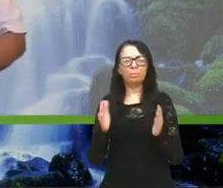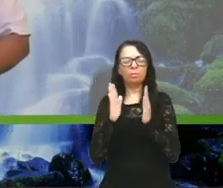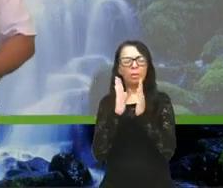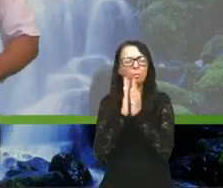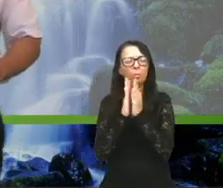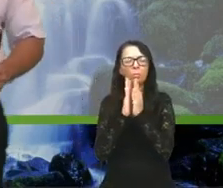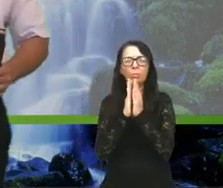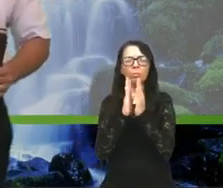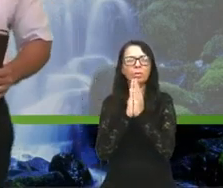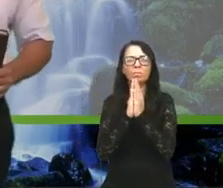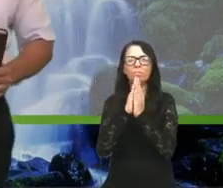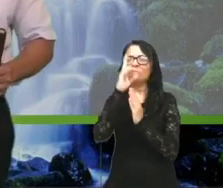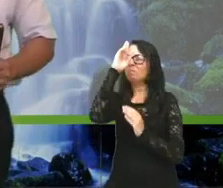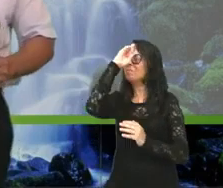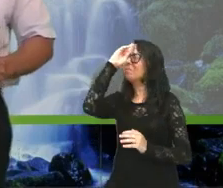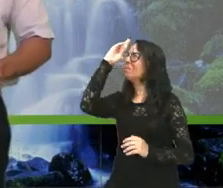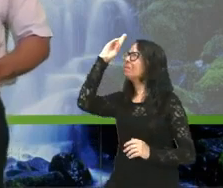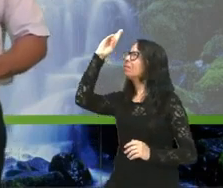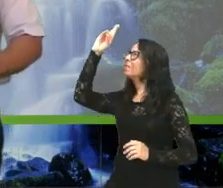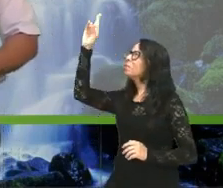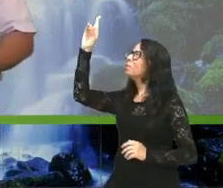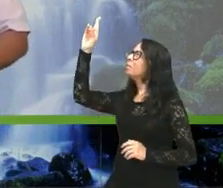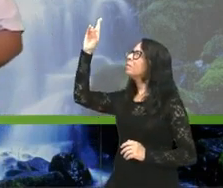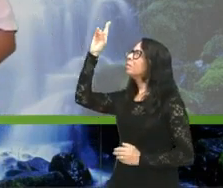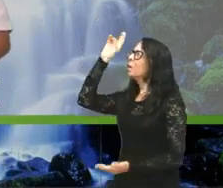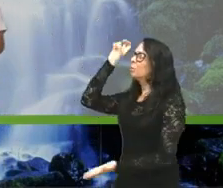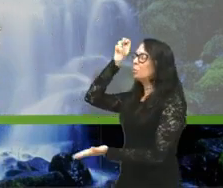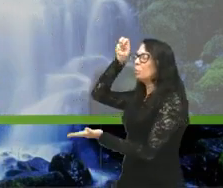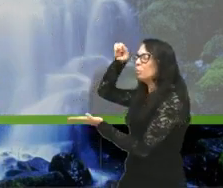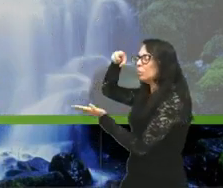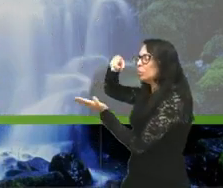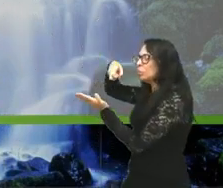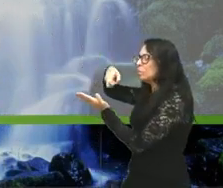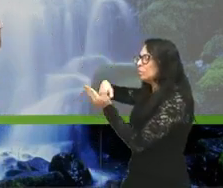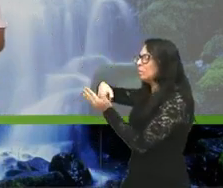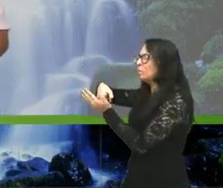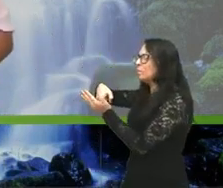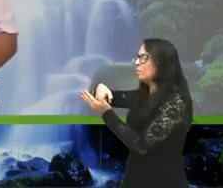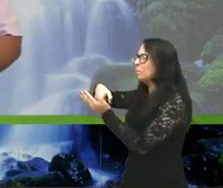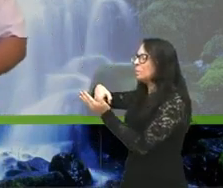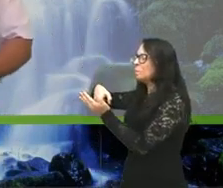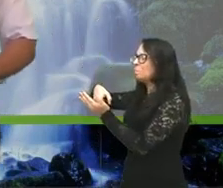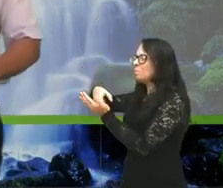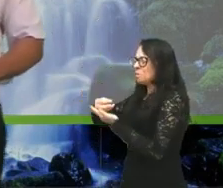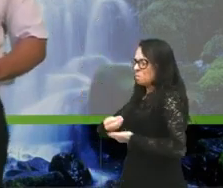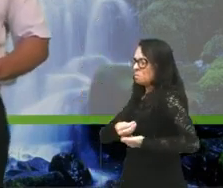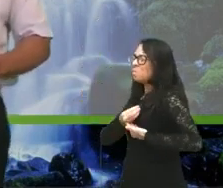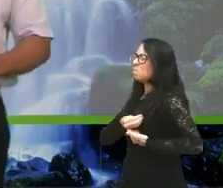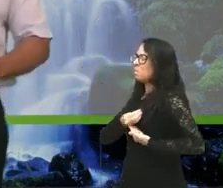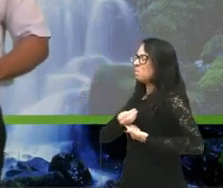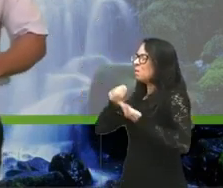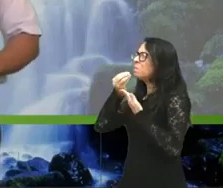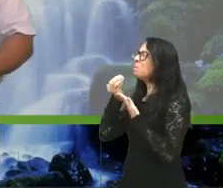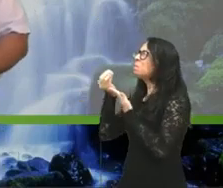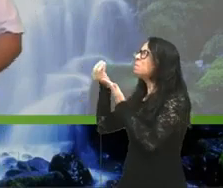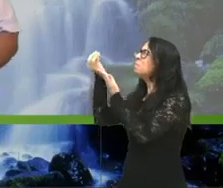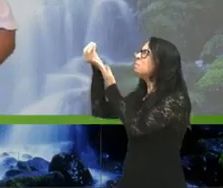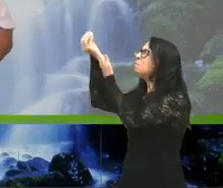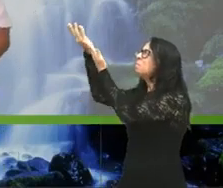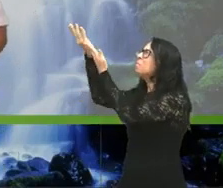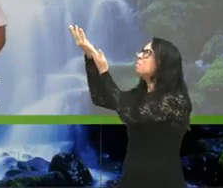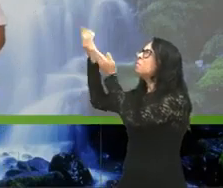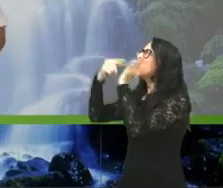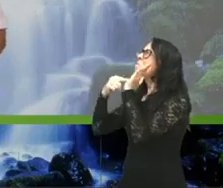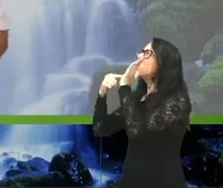buscar a face dEle e colocar diante dEle a sua vida, apresentar diante do Senhor o